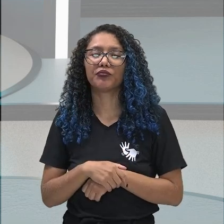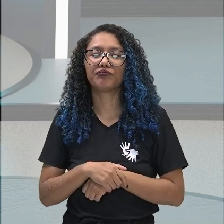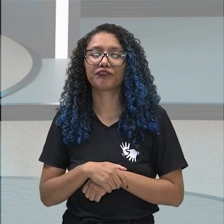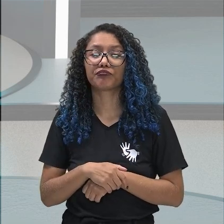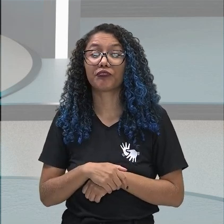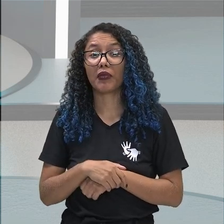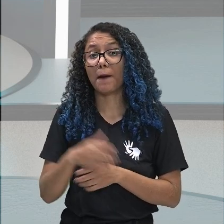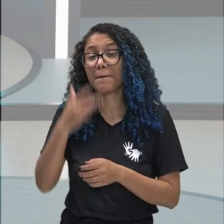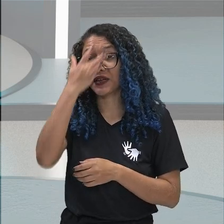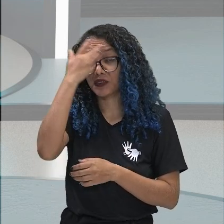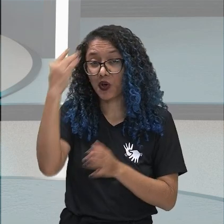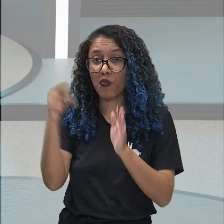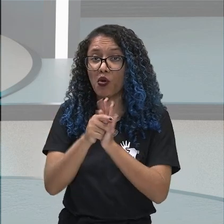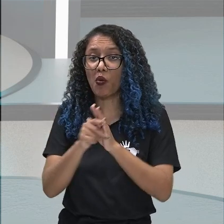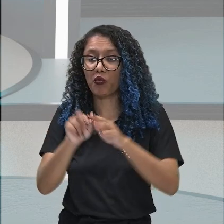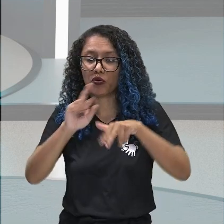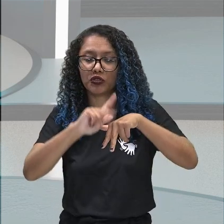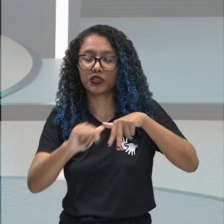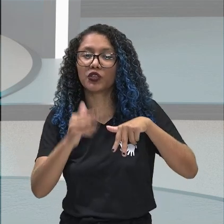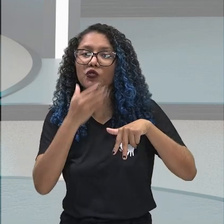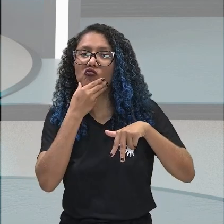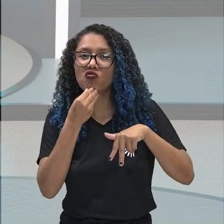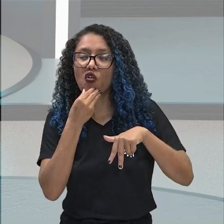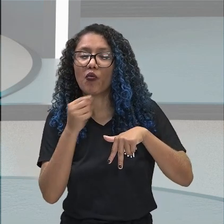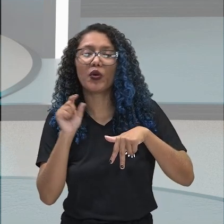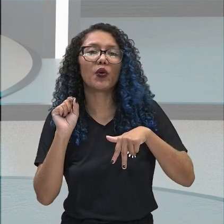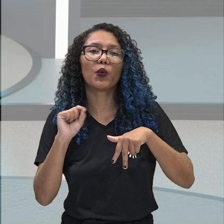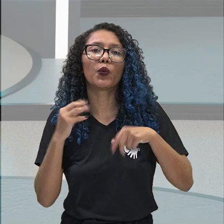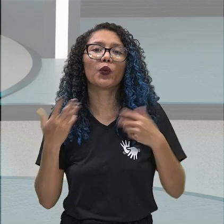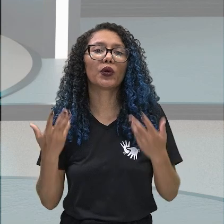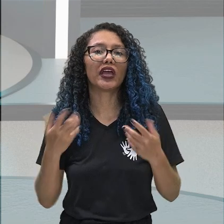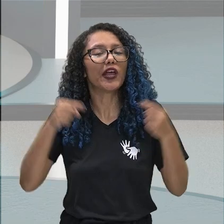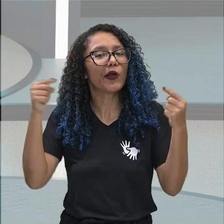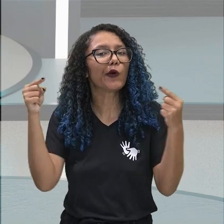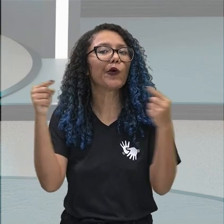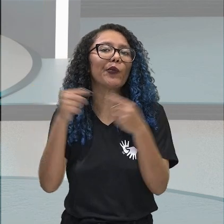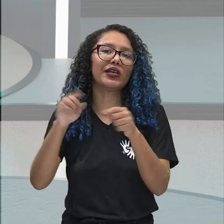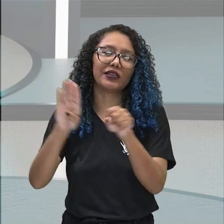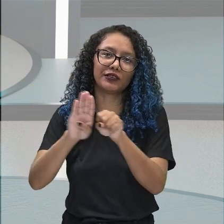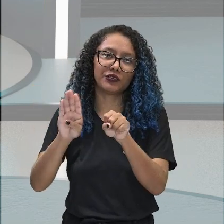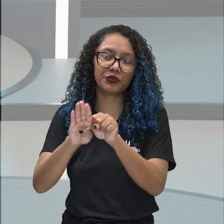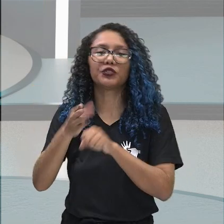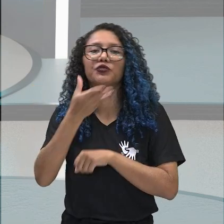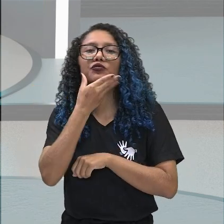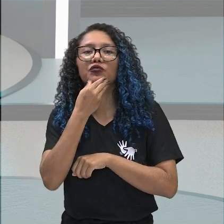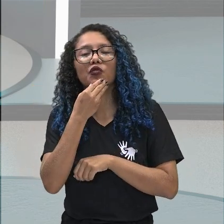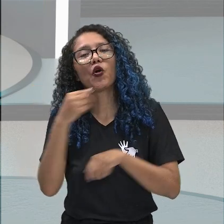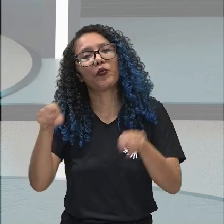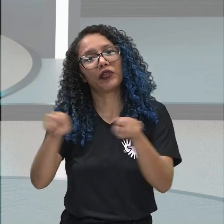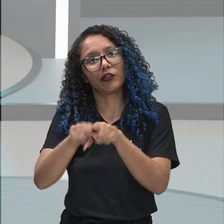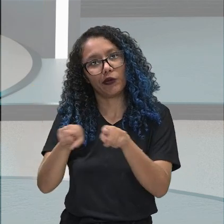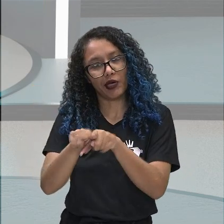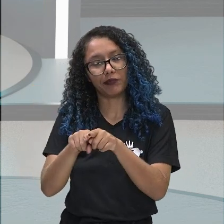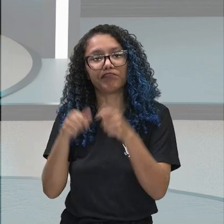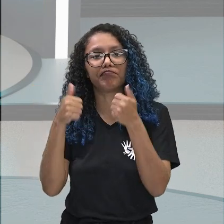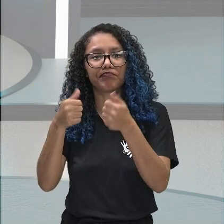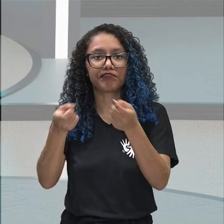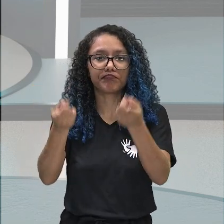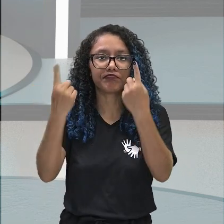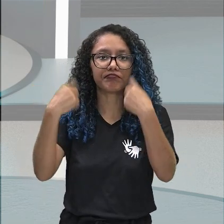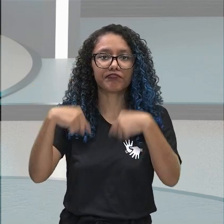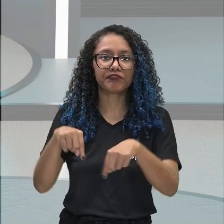pessoas do gênero masculino, obviamente, né, estarão sendo substantivos masculinos.